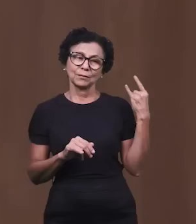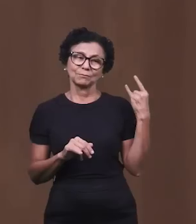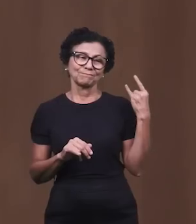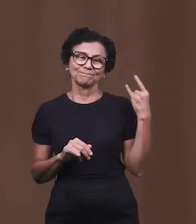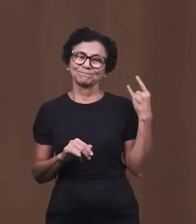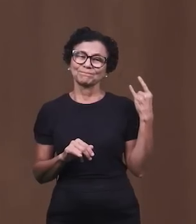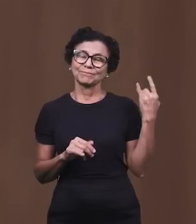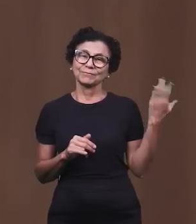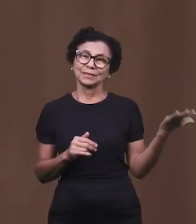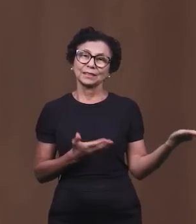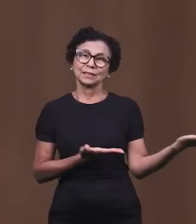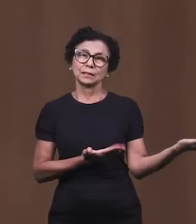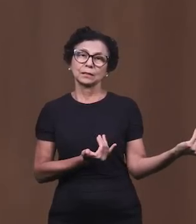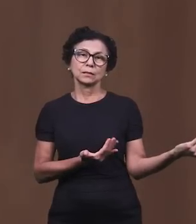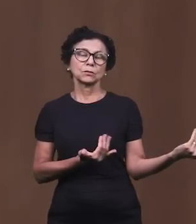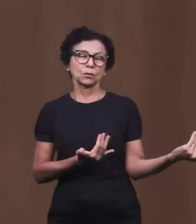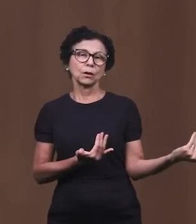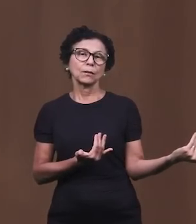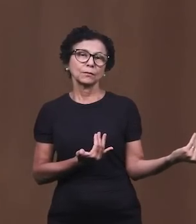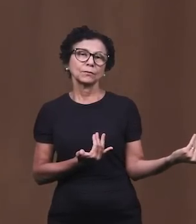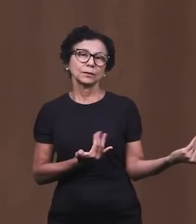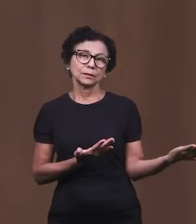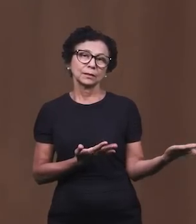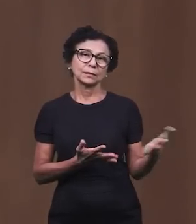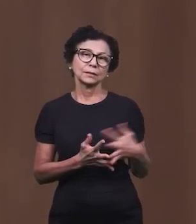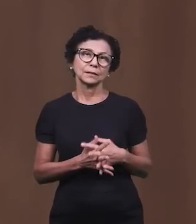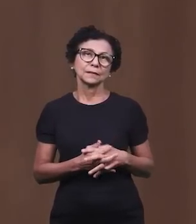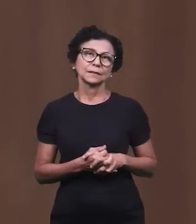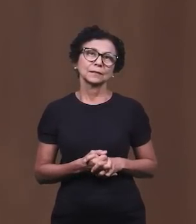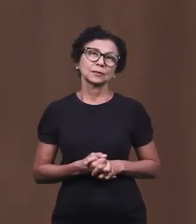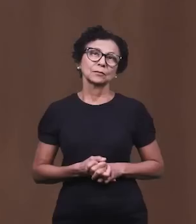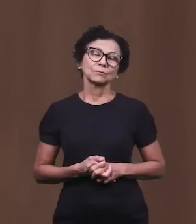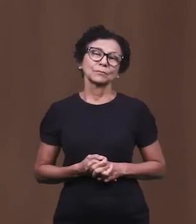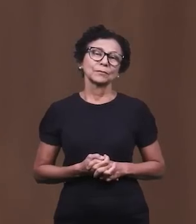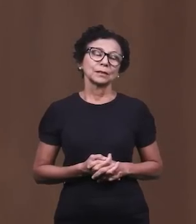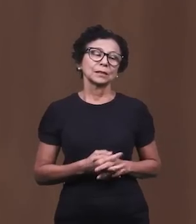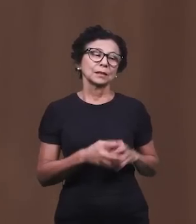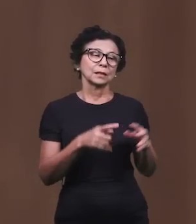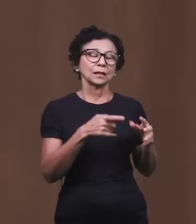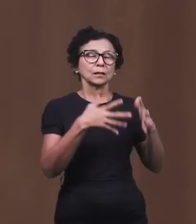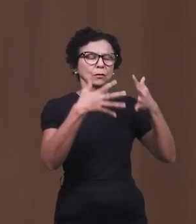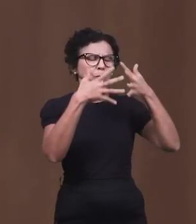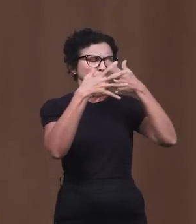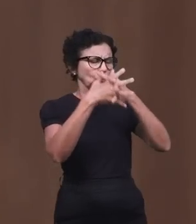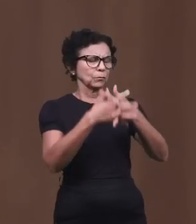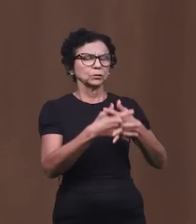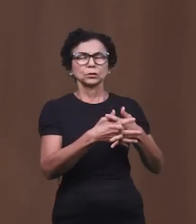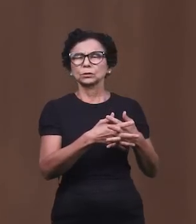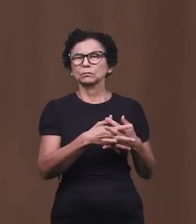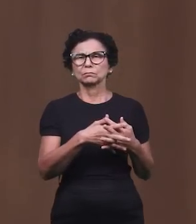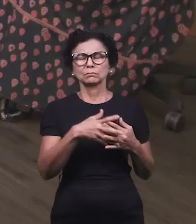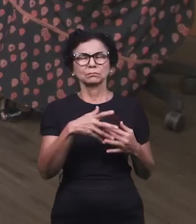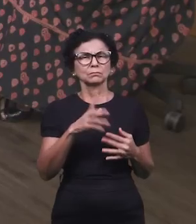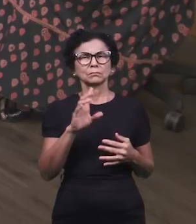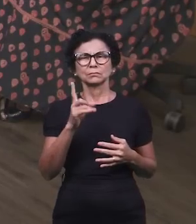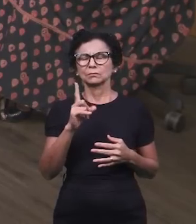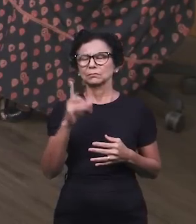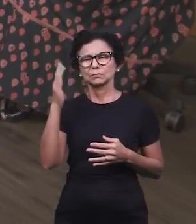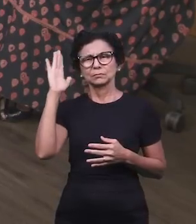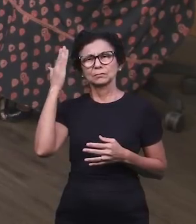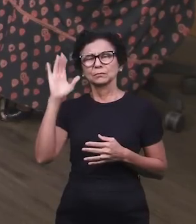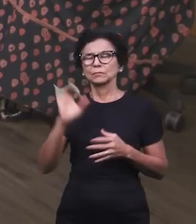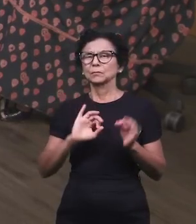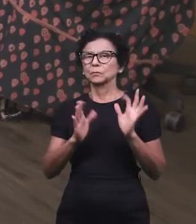pela palavra que a Rebeca trouxe, ele se confundiu, ele não entendeu o projeto do Senhor. Prova